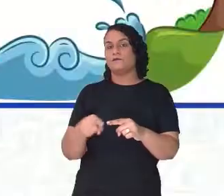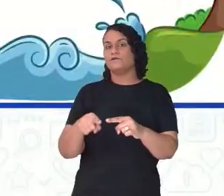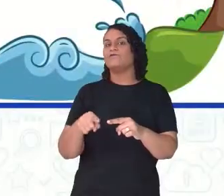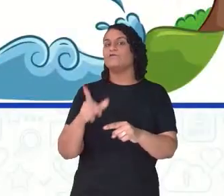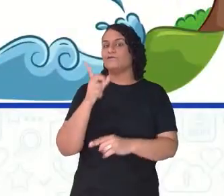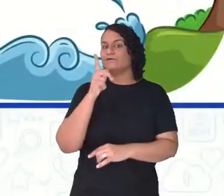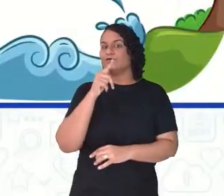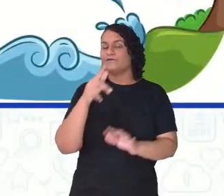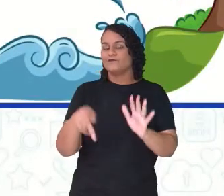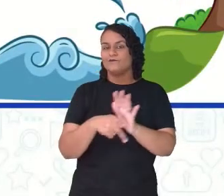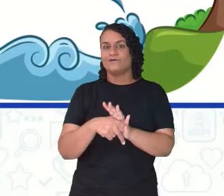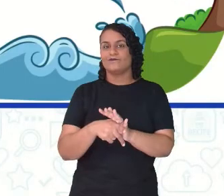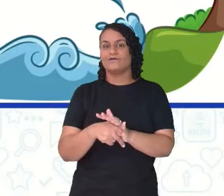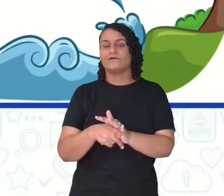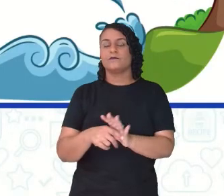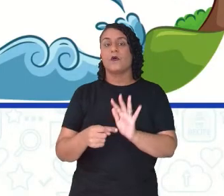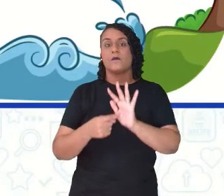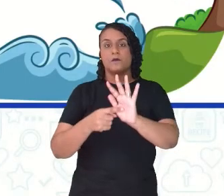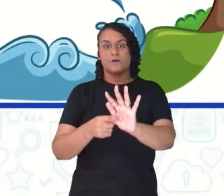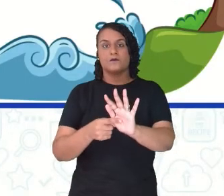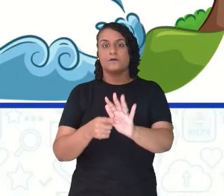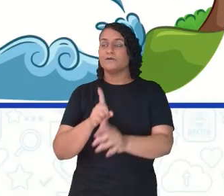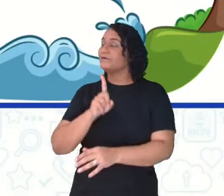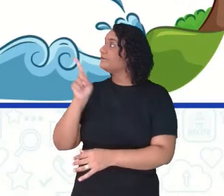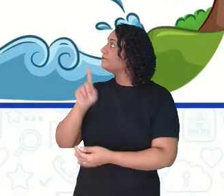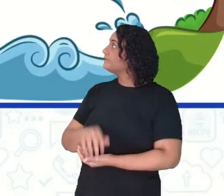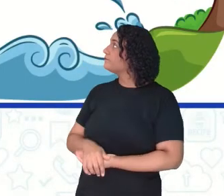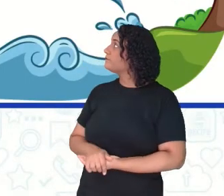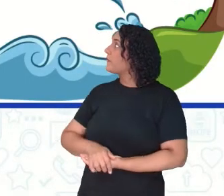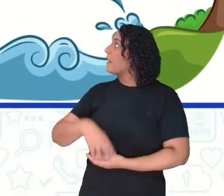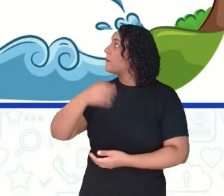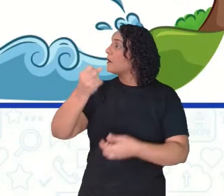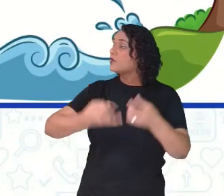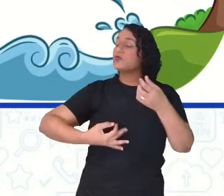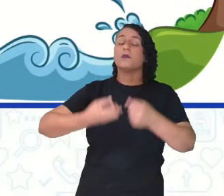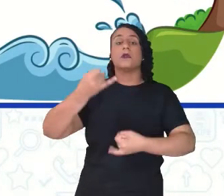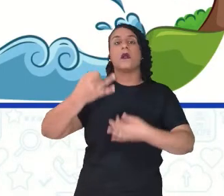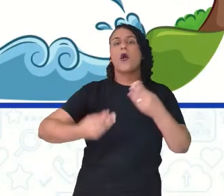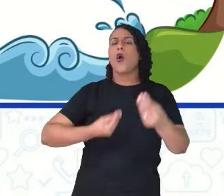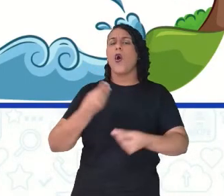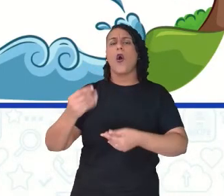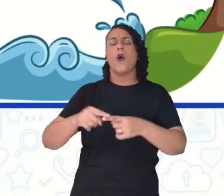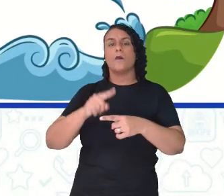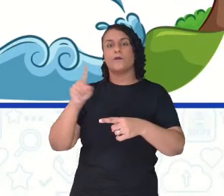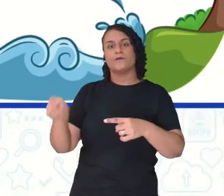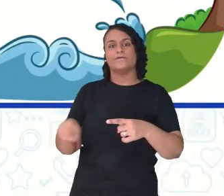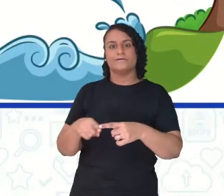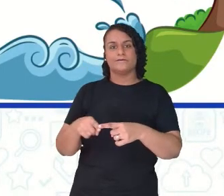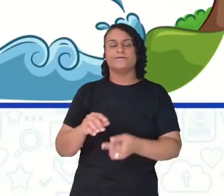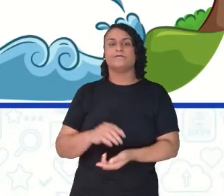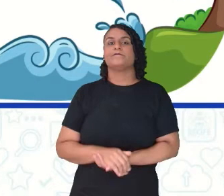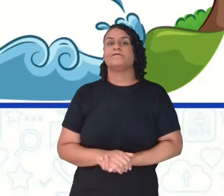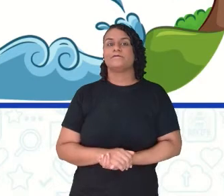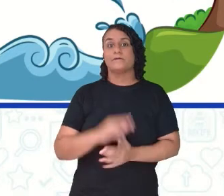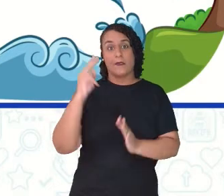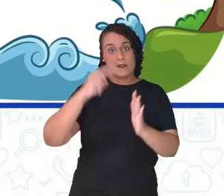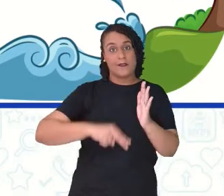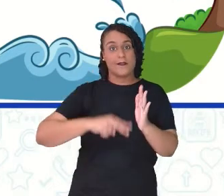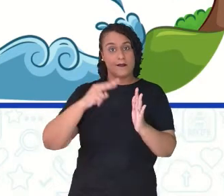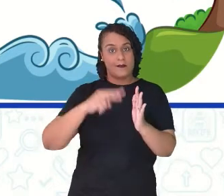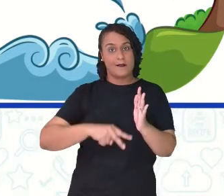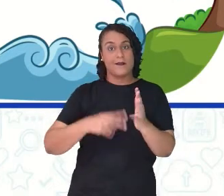para vocês para explicar, né, o que é o ciclo da água. Então, vamos comigo, vamos ler esse trechinho aí.